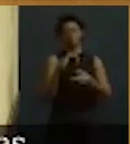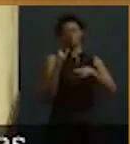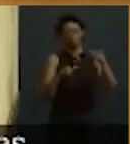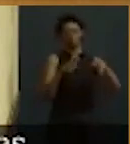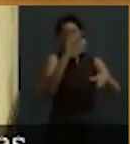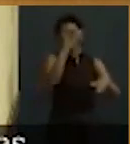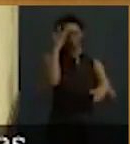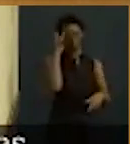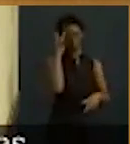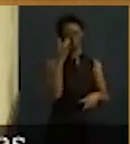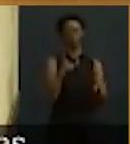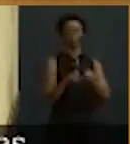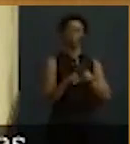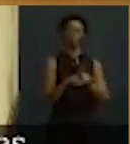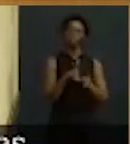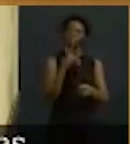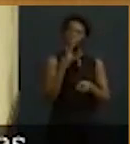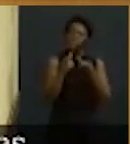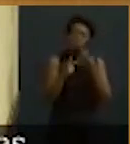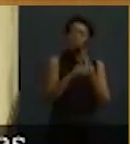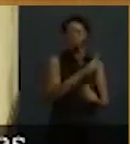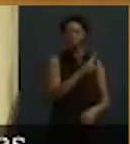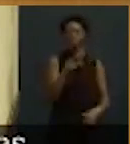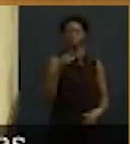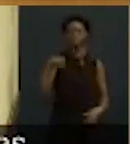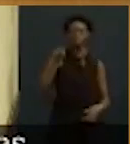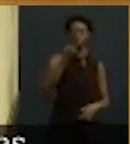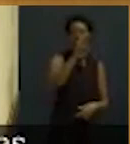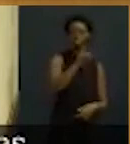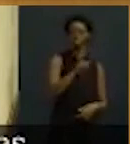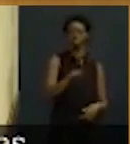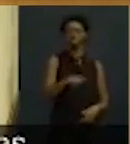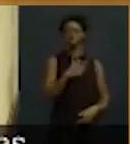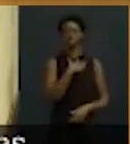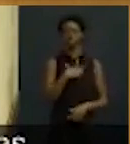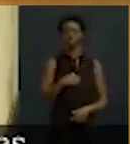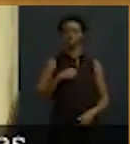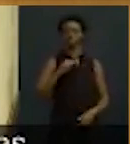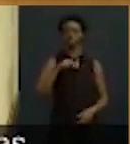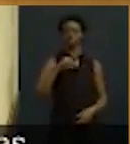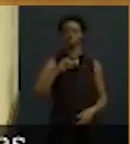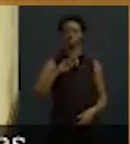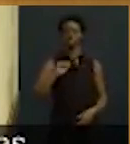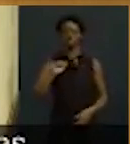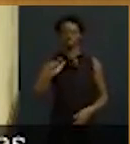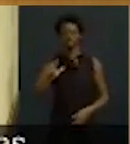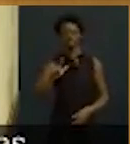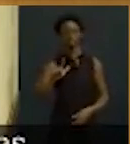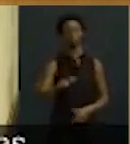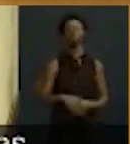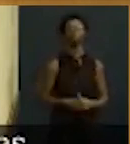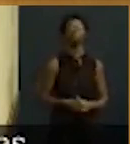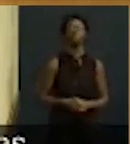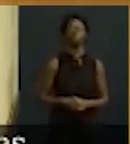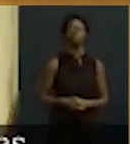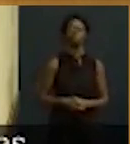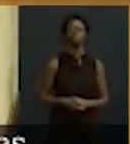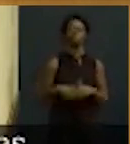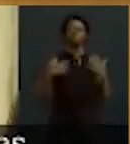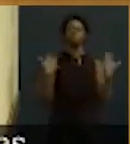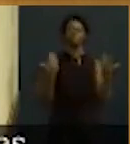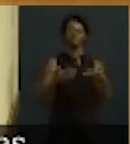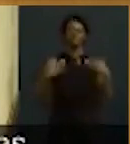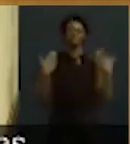regozijo. Expresso também, em nome dos agraciados com a medalha Aníbal Frederico de Souza, a alegria